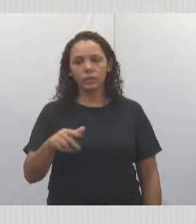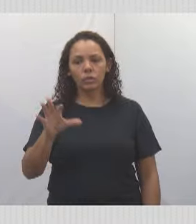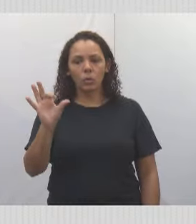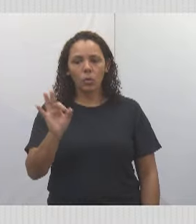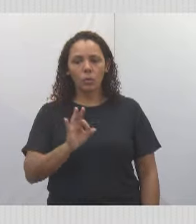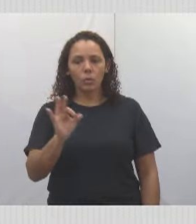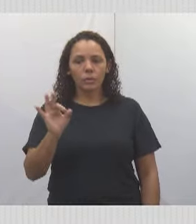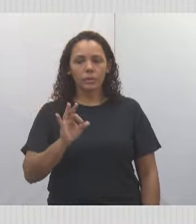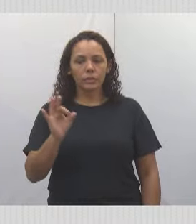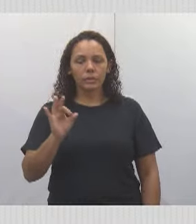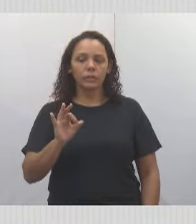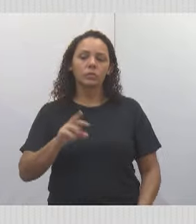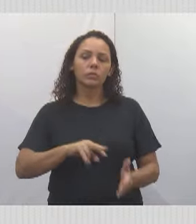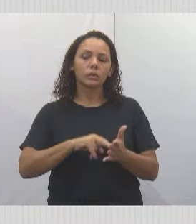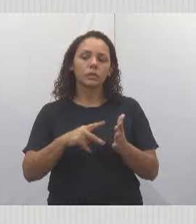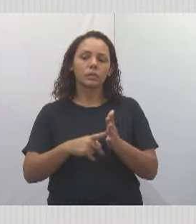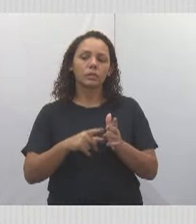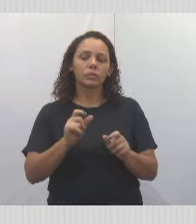2.058 no total para